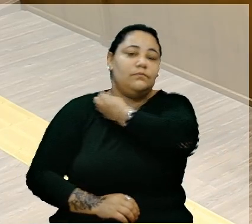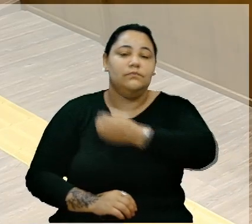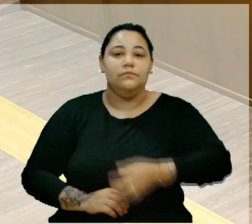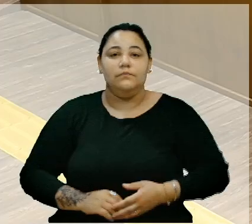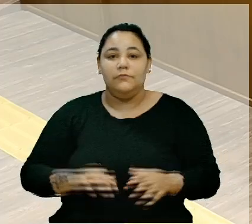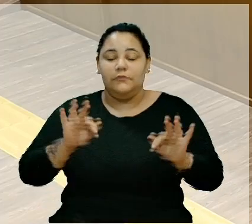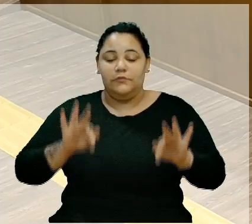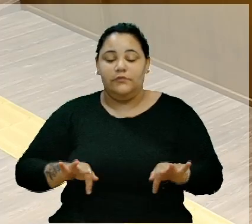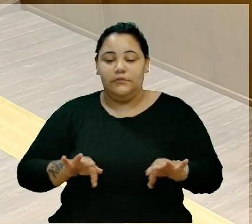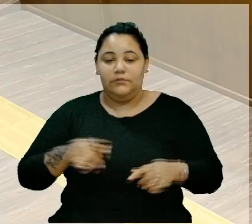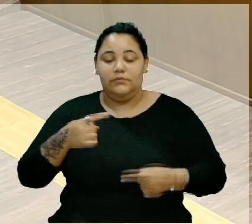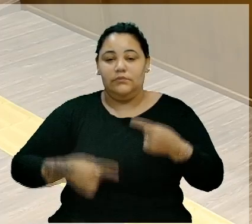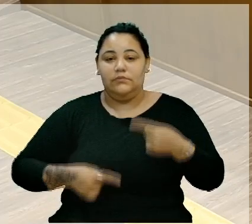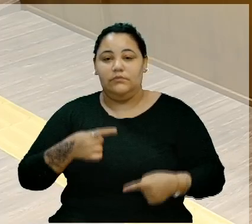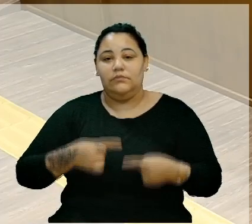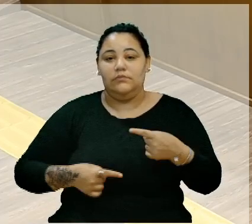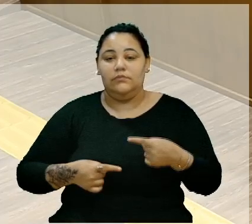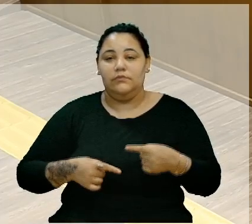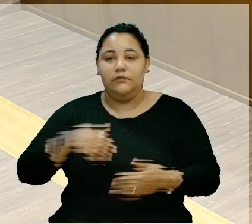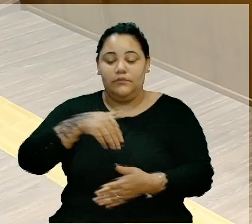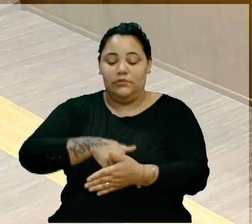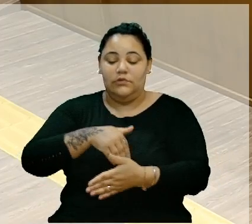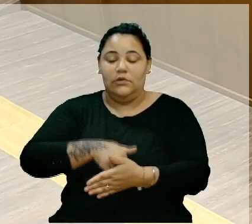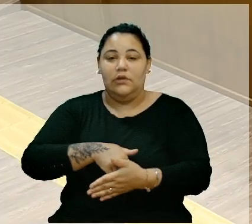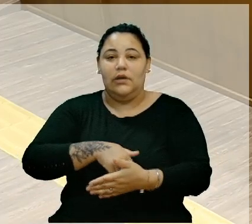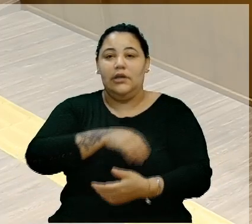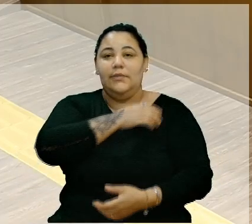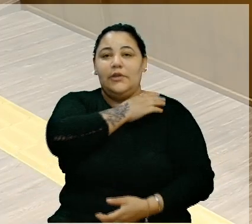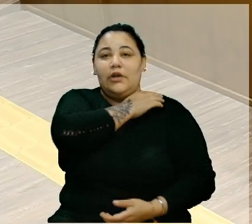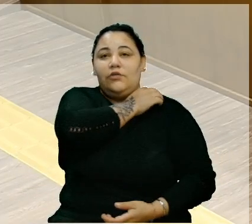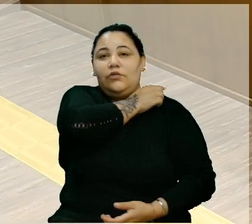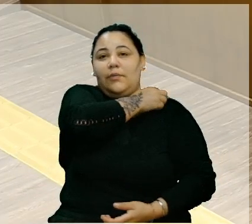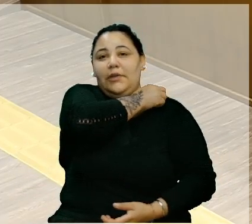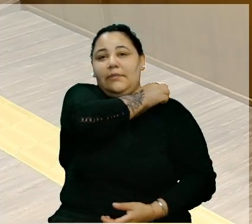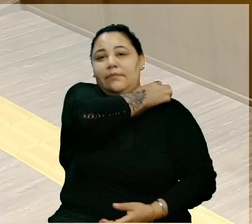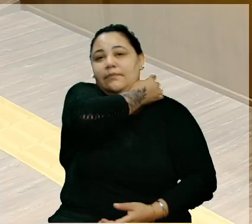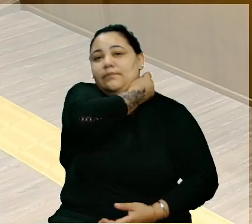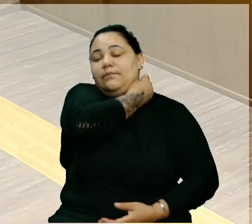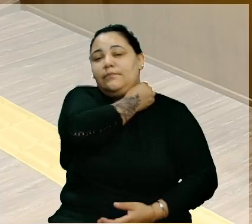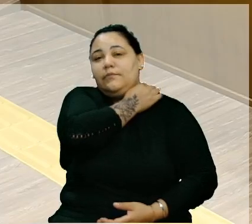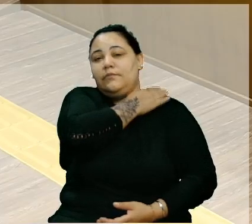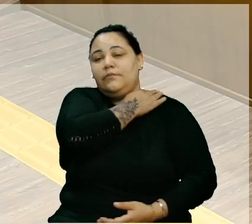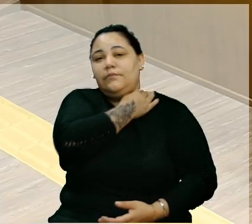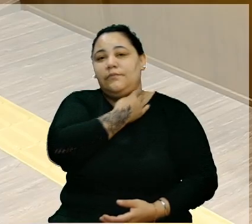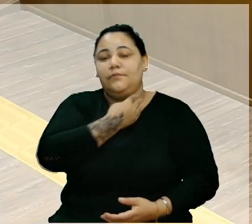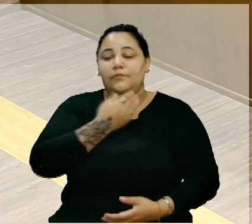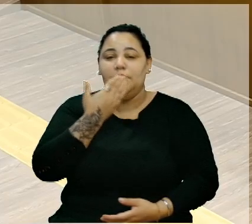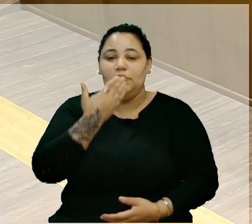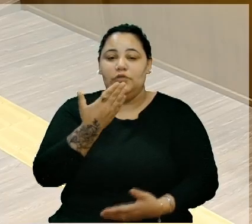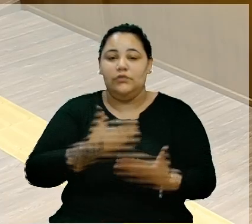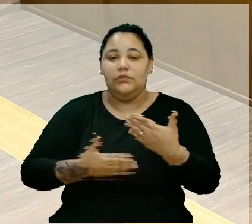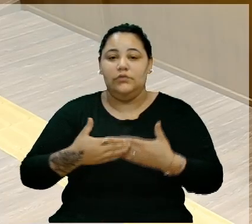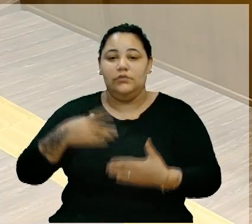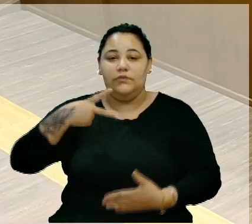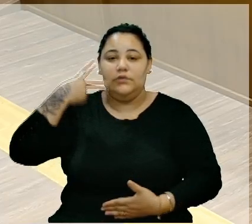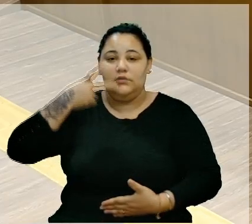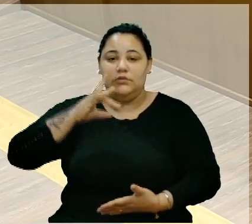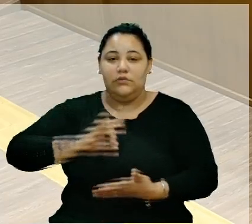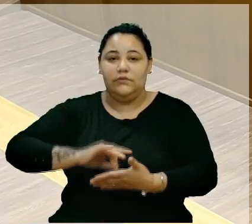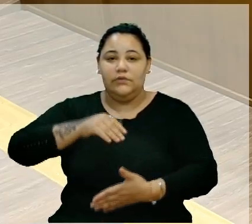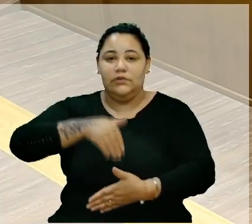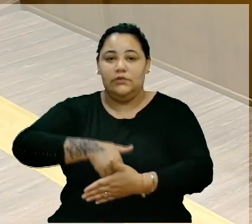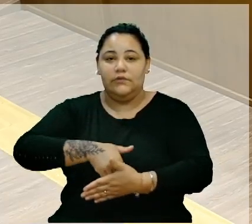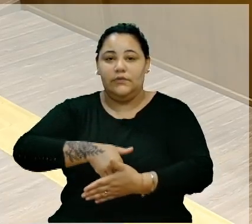Encerrada a discussão. Em votação. Solicito aos vereadores e vereadores que registrem seus votos. Voto sim, senhor